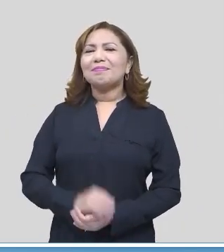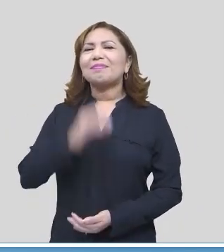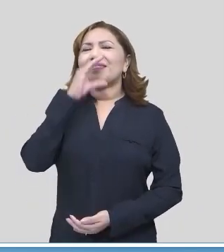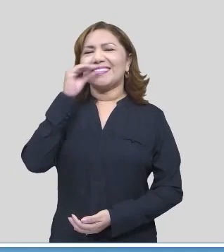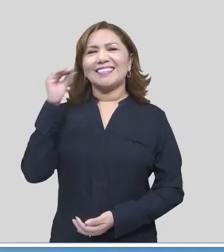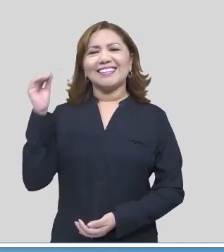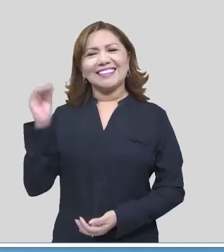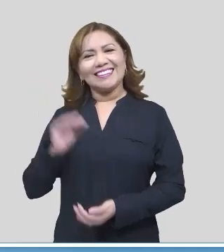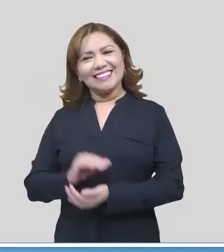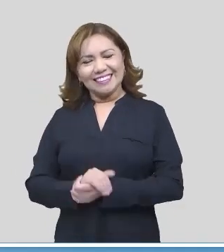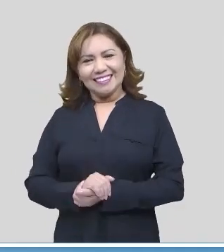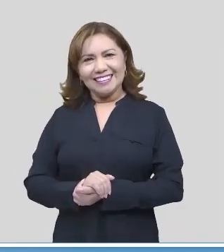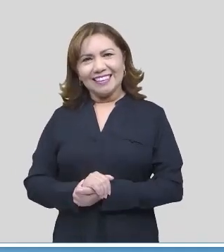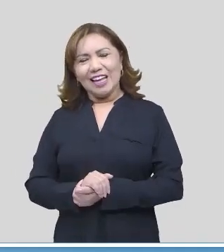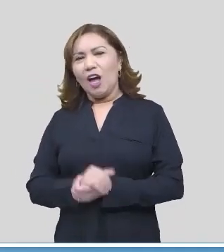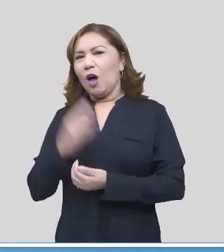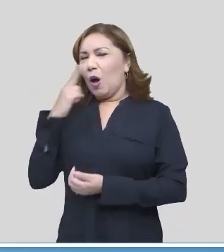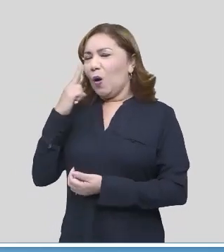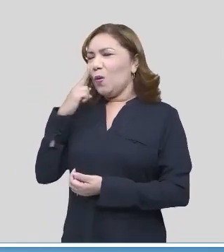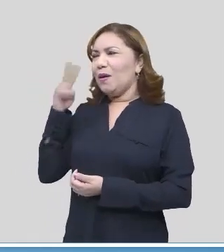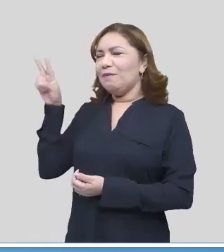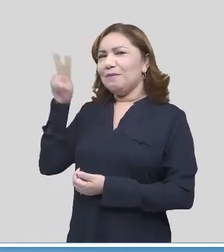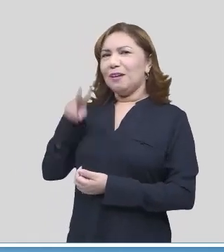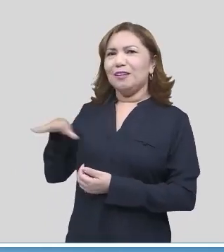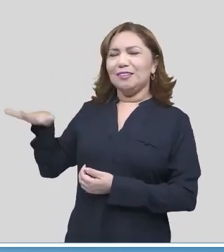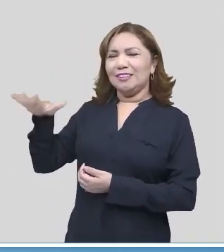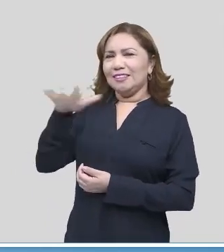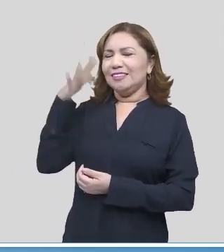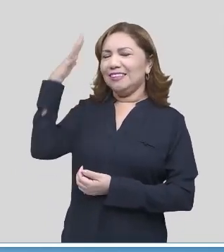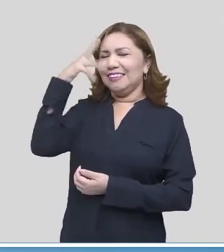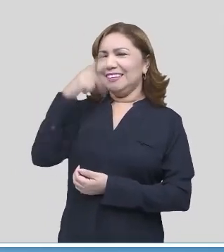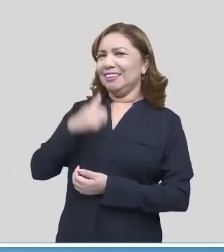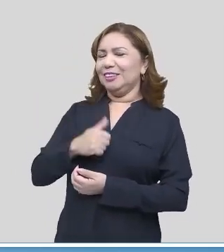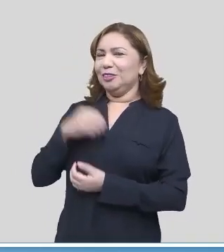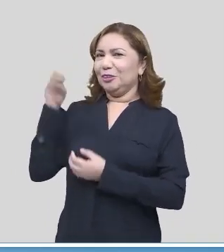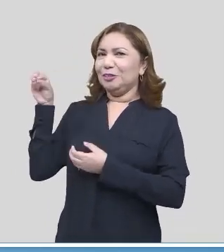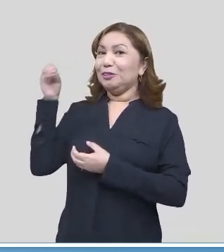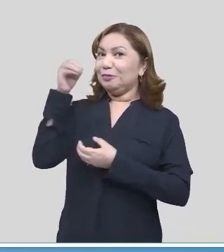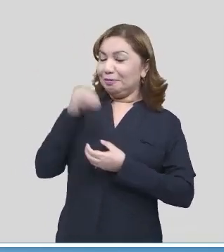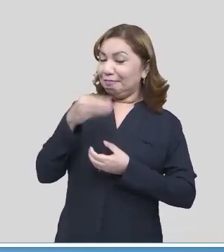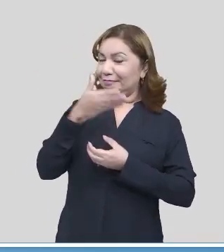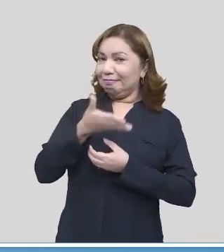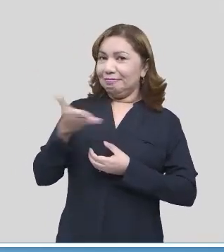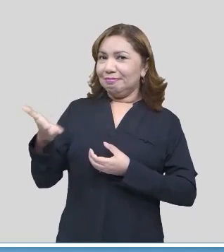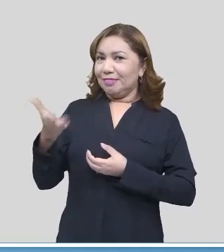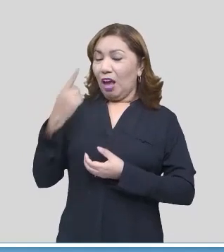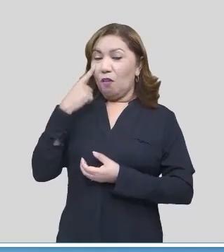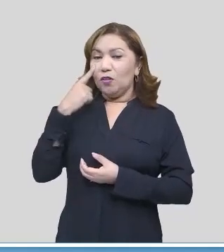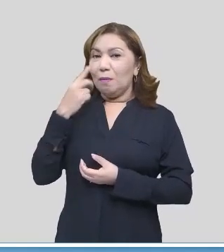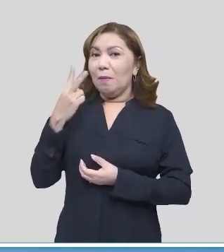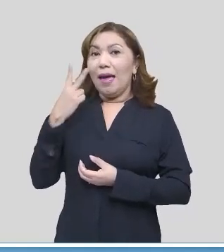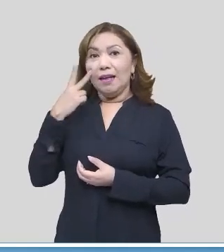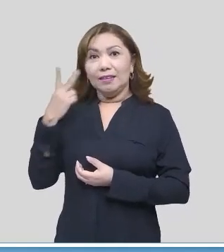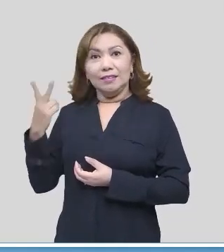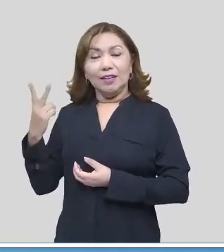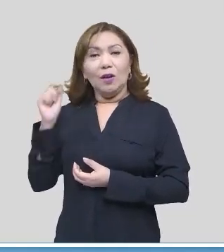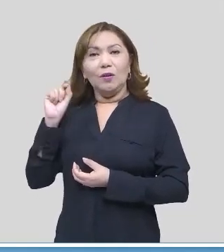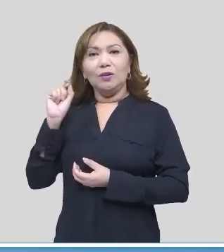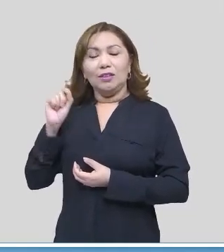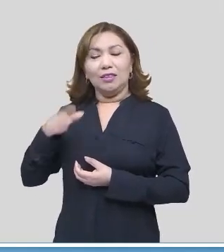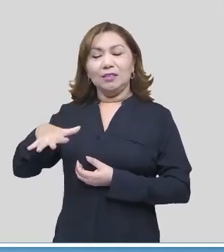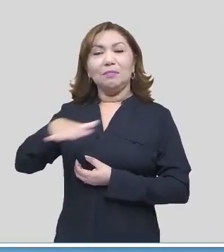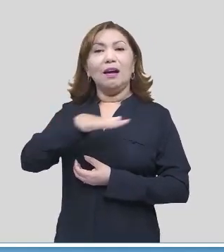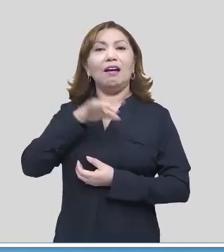Crianças, olha que espaço lindo que eu trouxe vocês para a nossa aula de hoje. Perceberam que espaço é esse? Deve